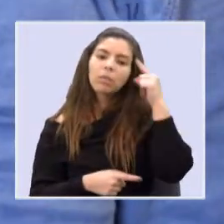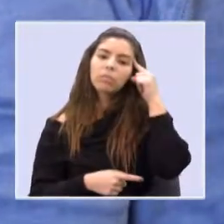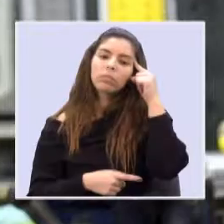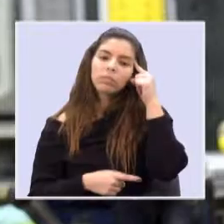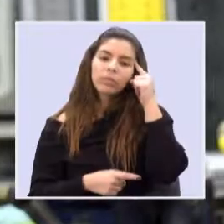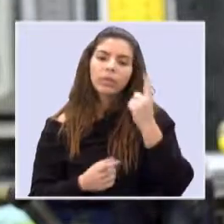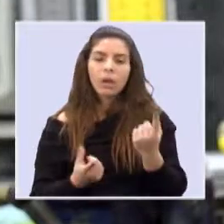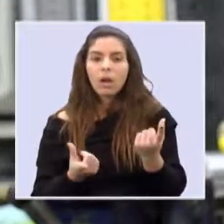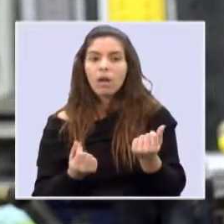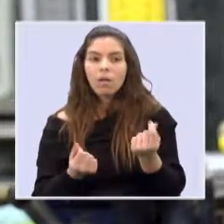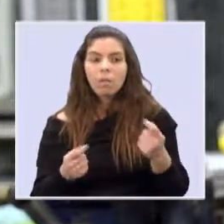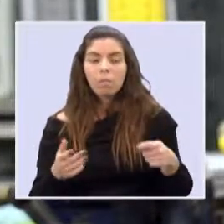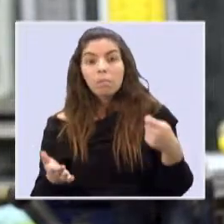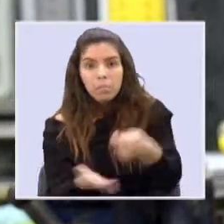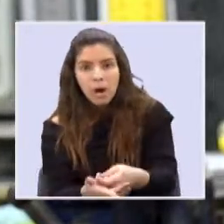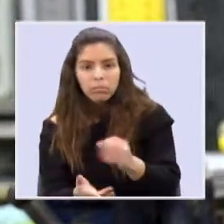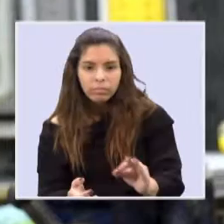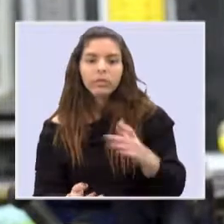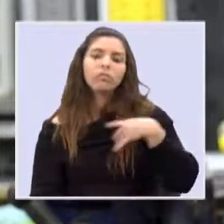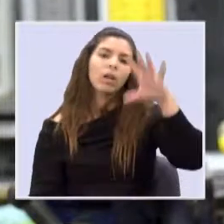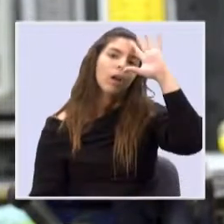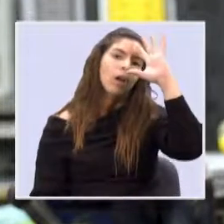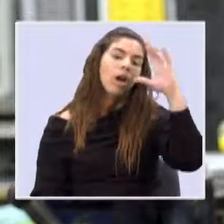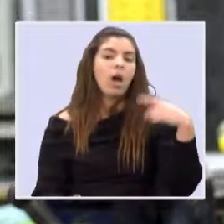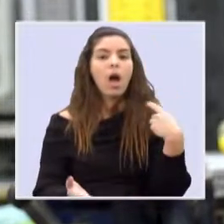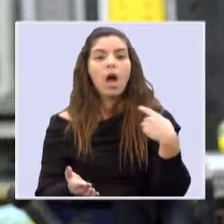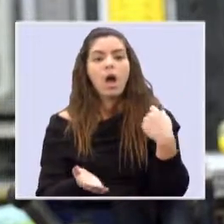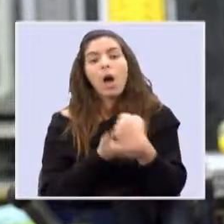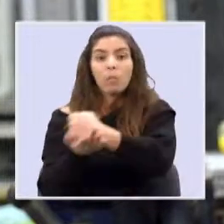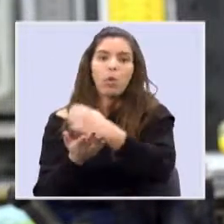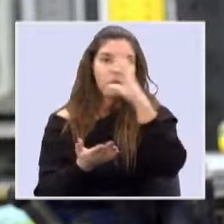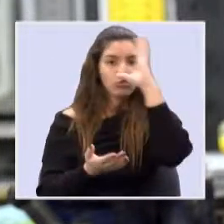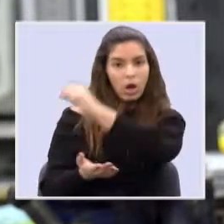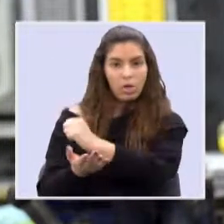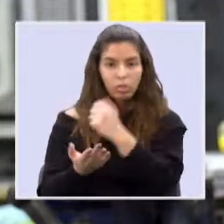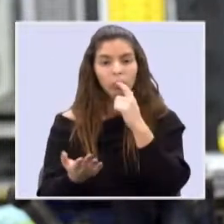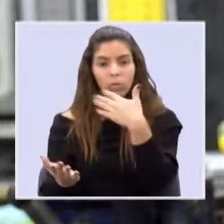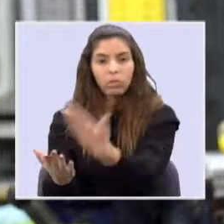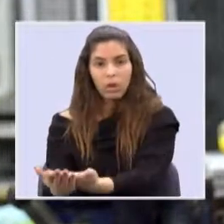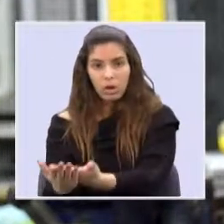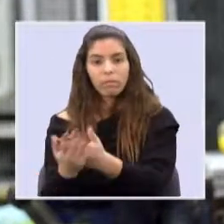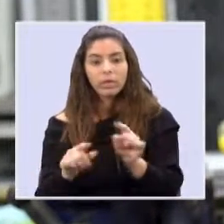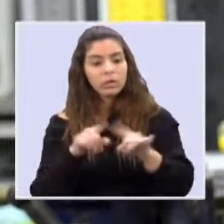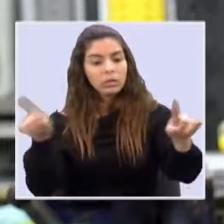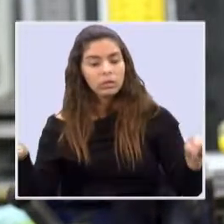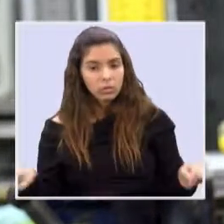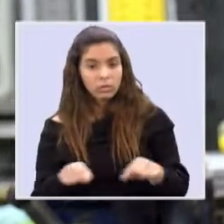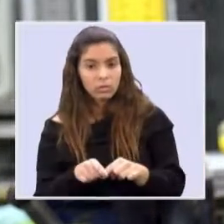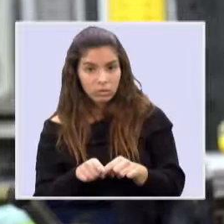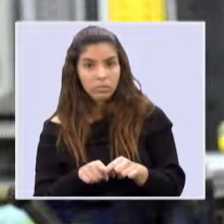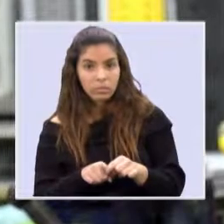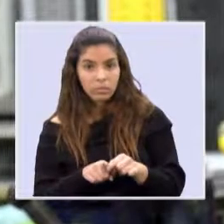questões de custos fixos, ou seja, o apoio que o FabLab nos dá e nos permitir ter um espaço que está